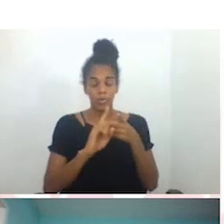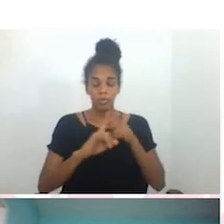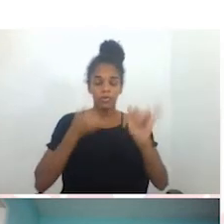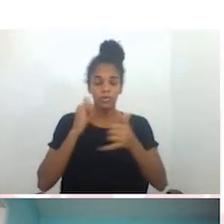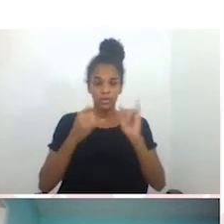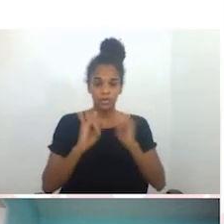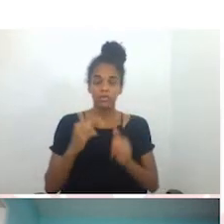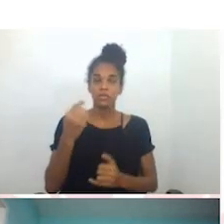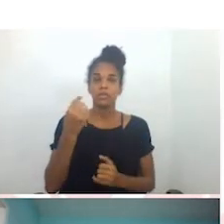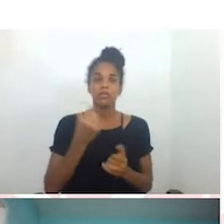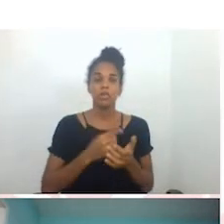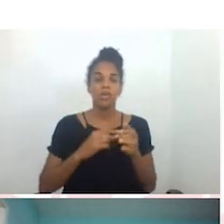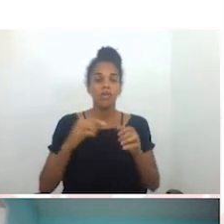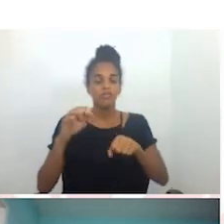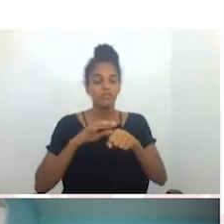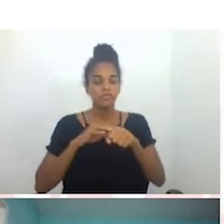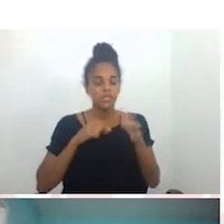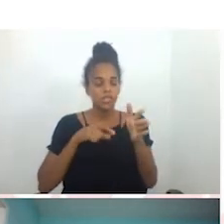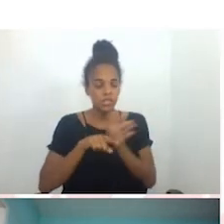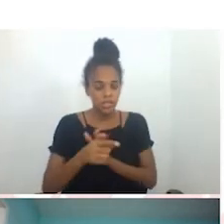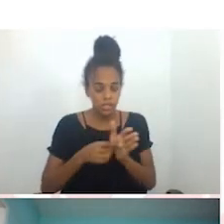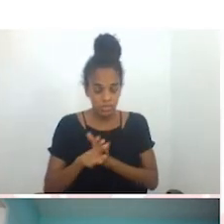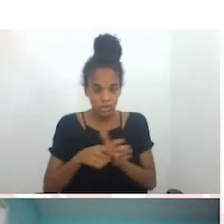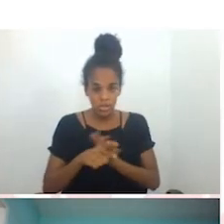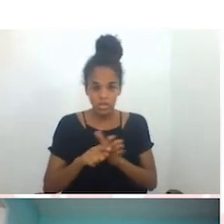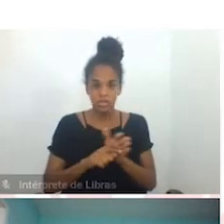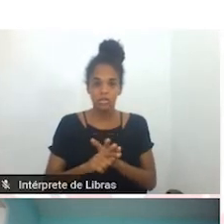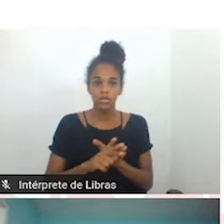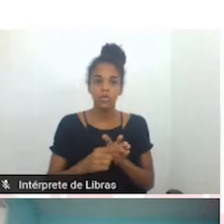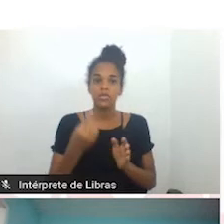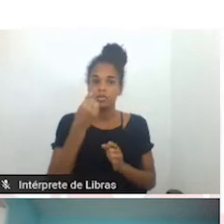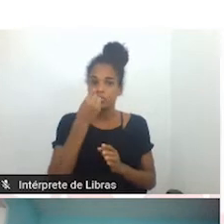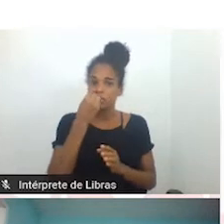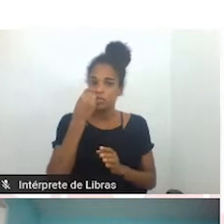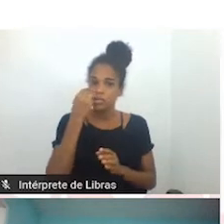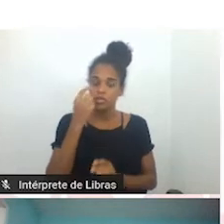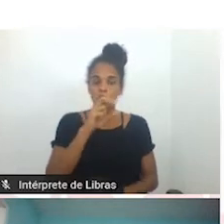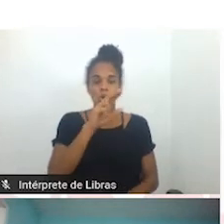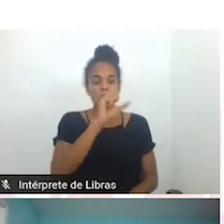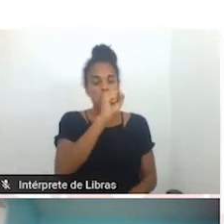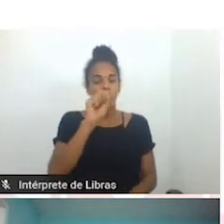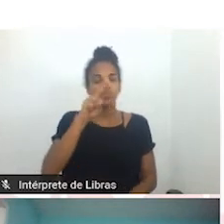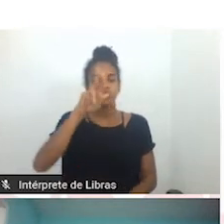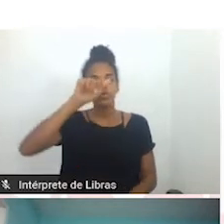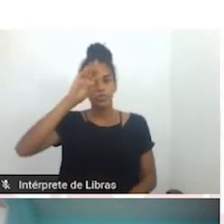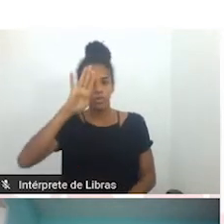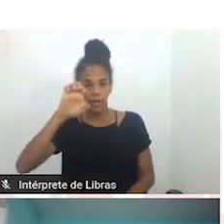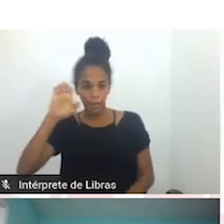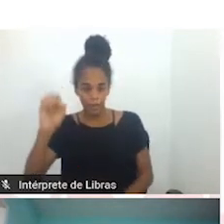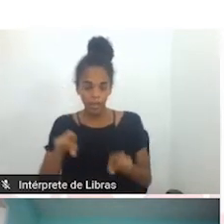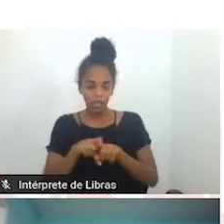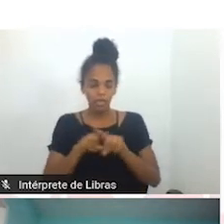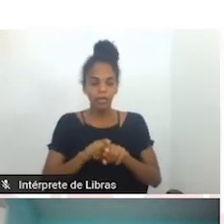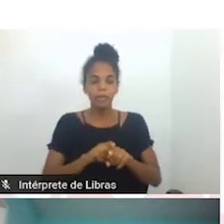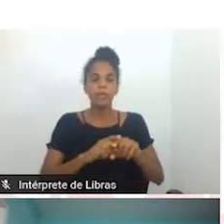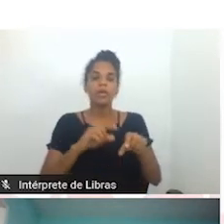nasofaríngeo, ou se o paciente já tiver muito tempo, a gente pode fazer o swab mais a sorologia. A gente